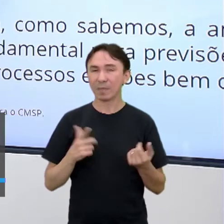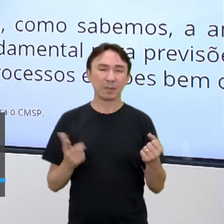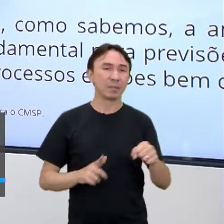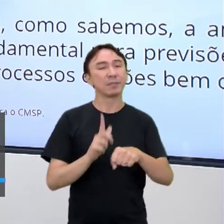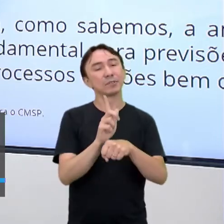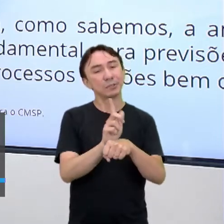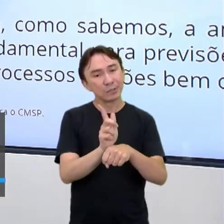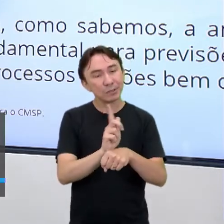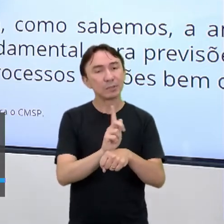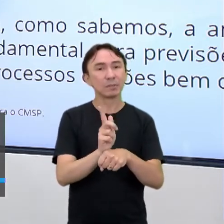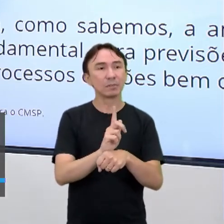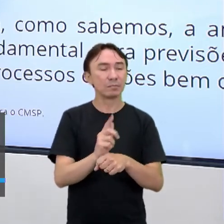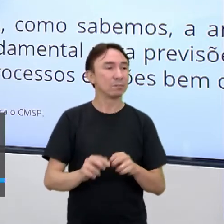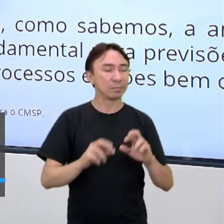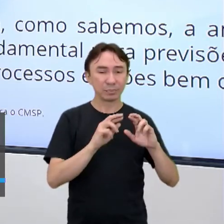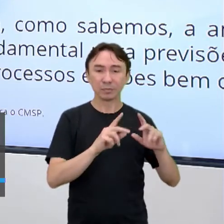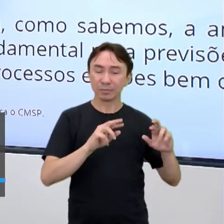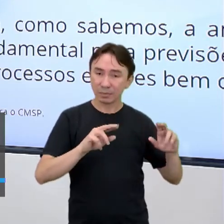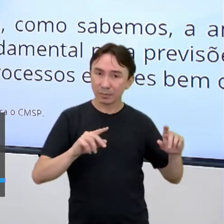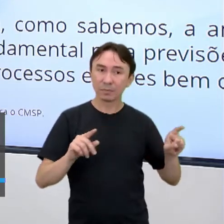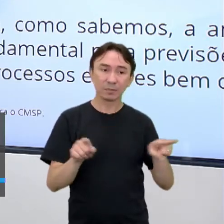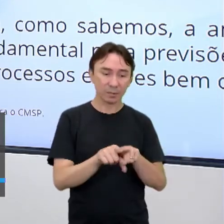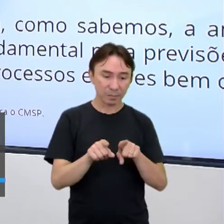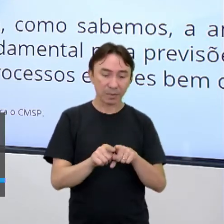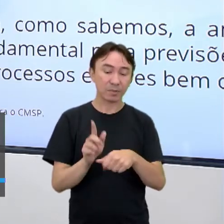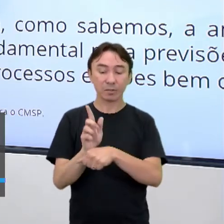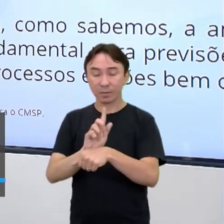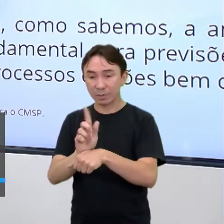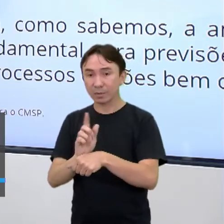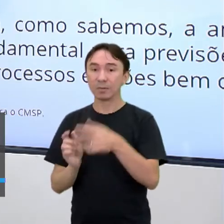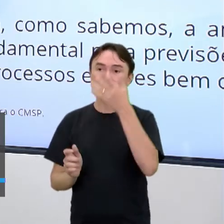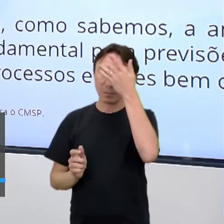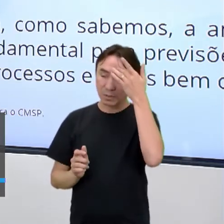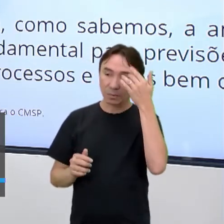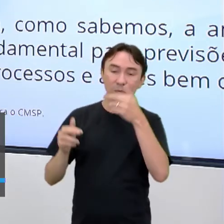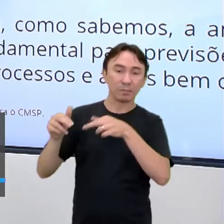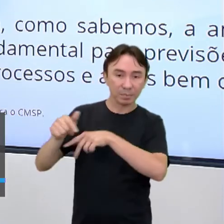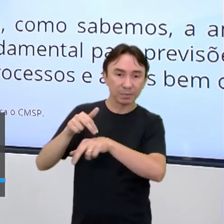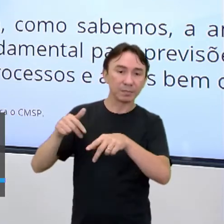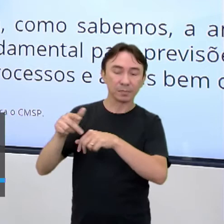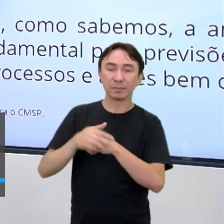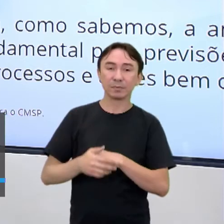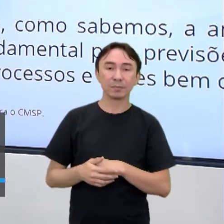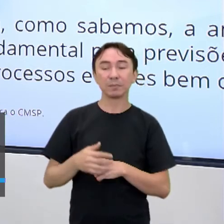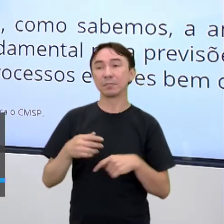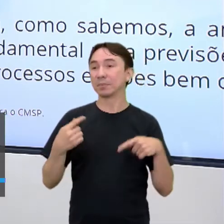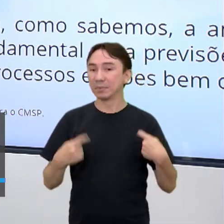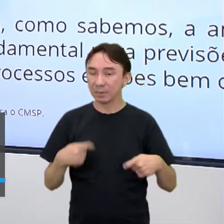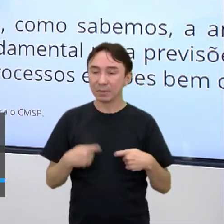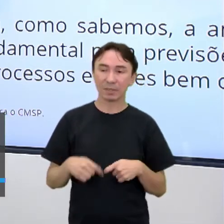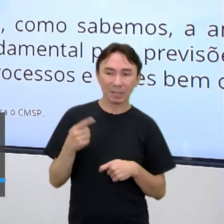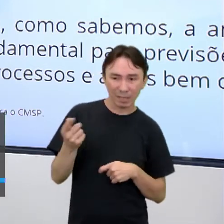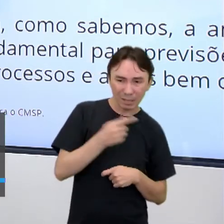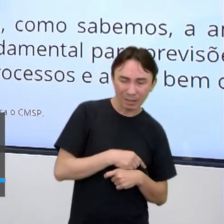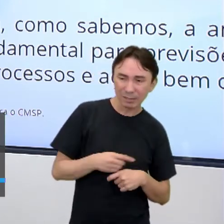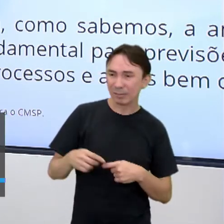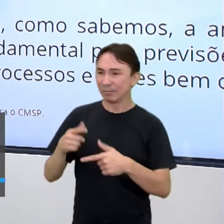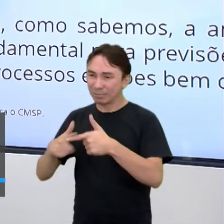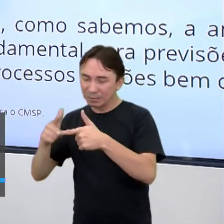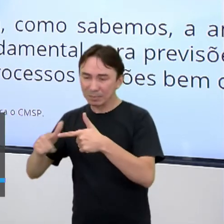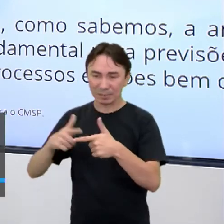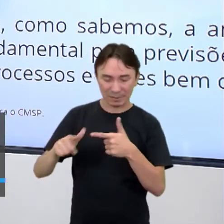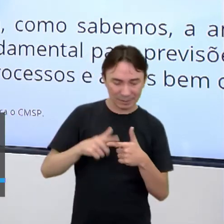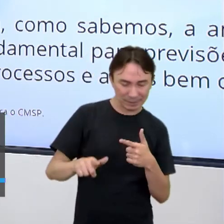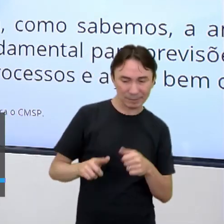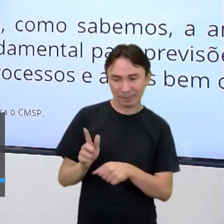processos, ele tem que saber o quê? Gerir pessoas também, né? Tem que ser um bom gestor aí de conflitos, tem que entender todas essas situações